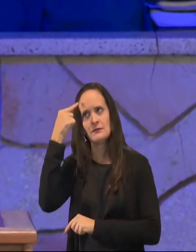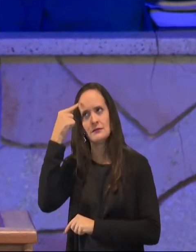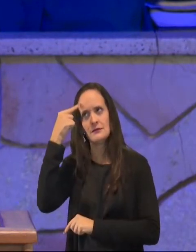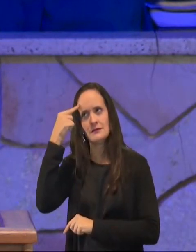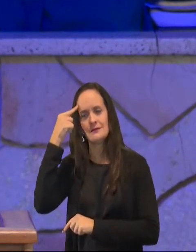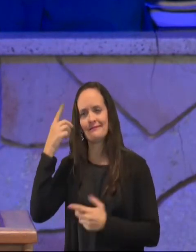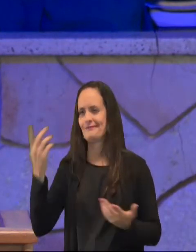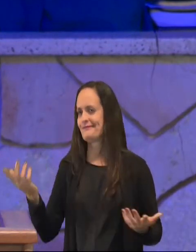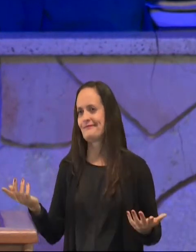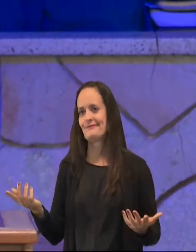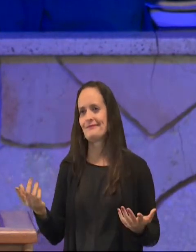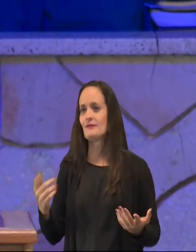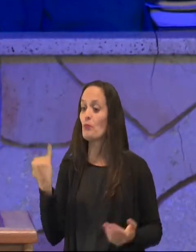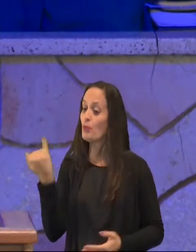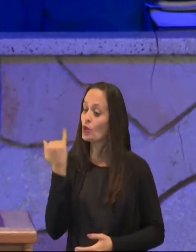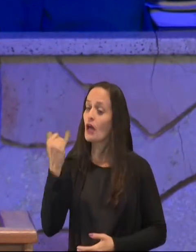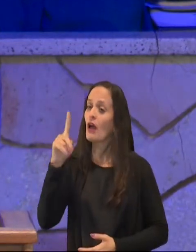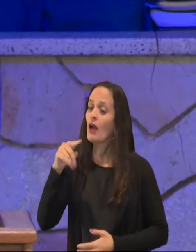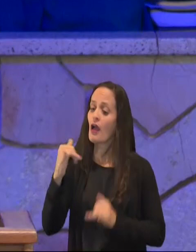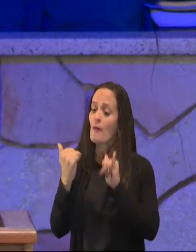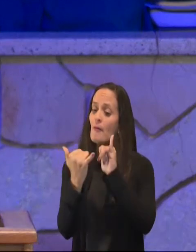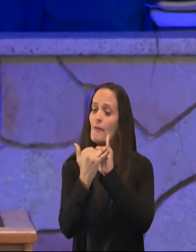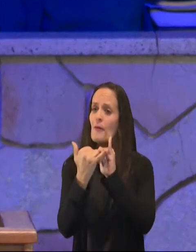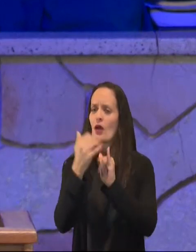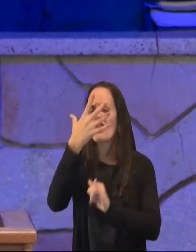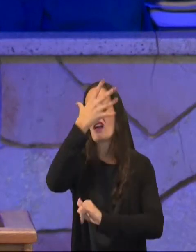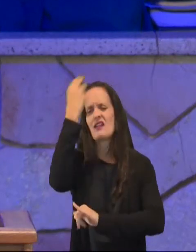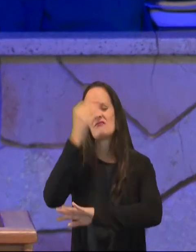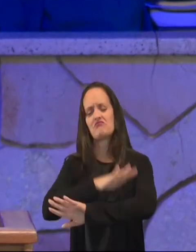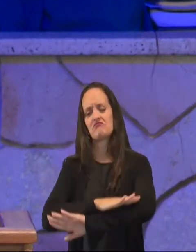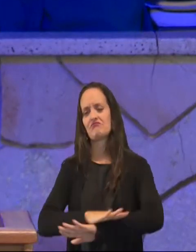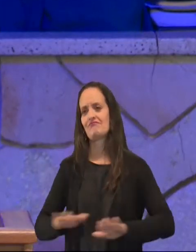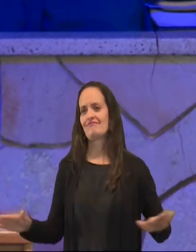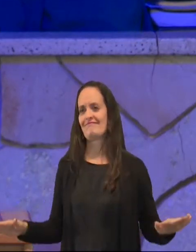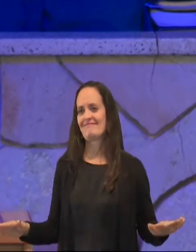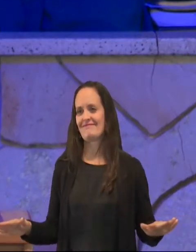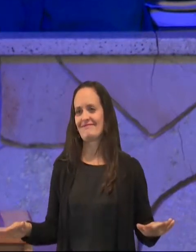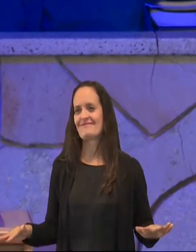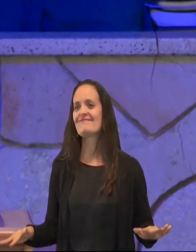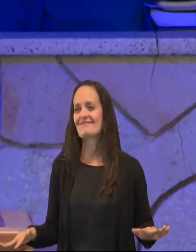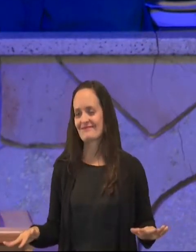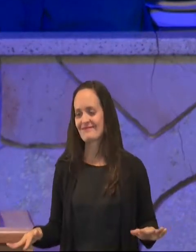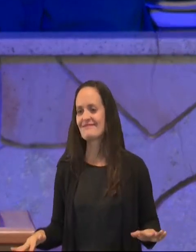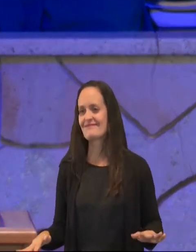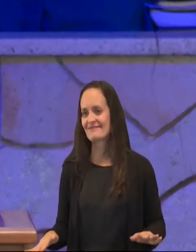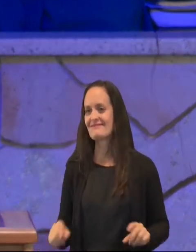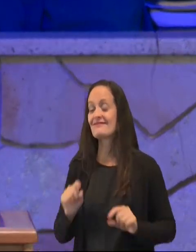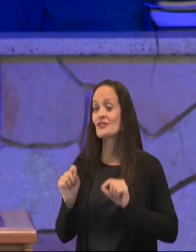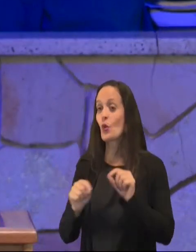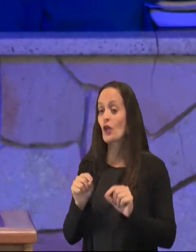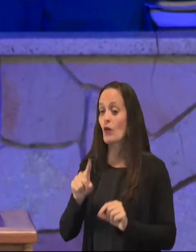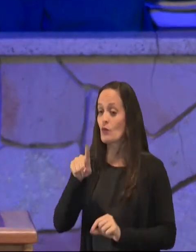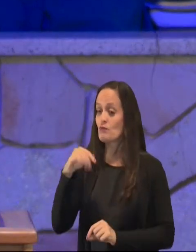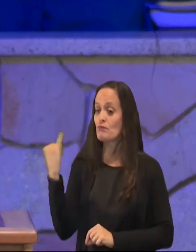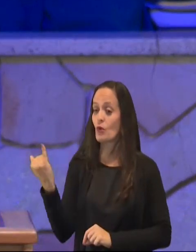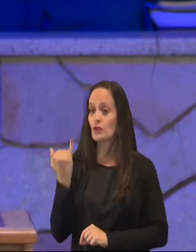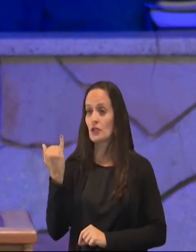Aqueles homens perdoaram aquele carcereiro. Eles sabiam que ser cristão é